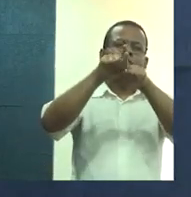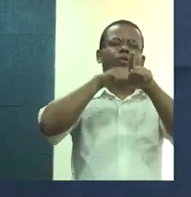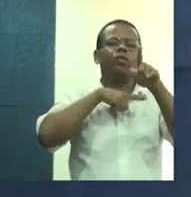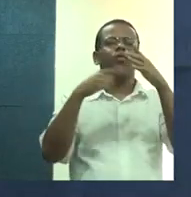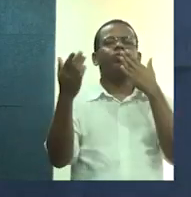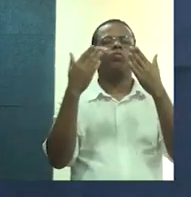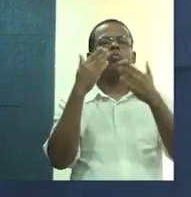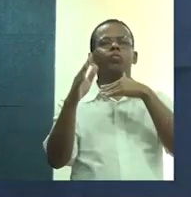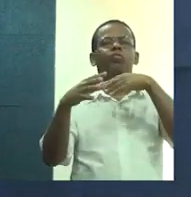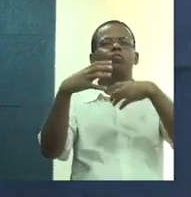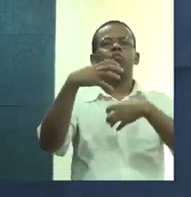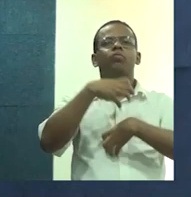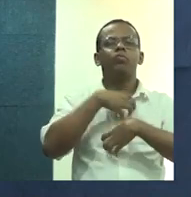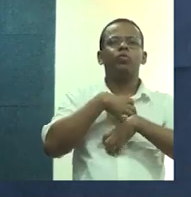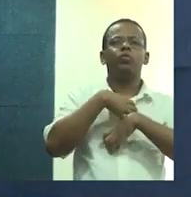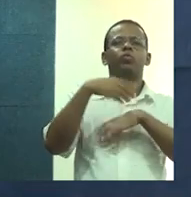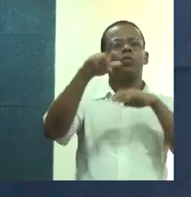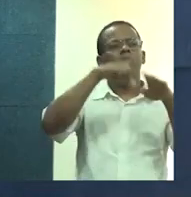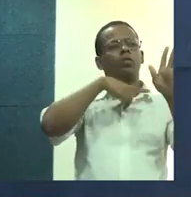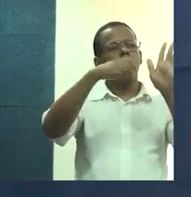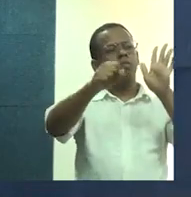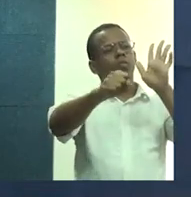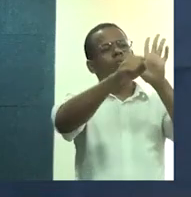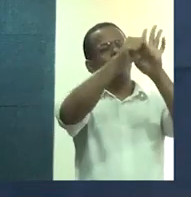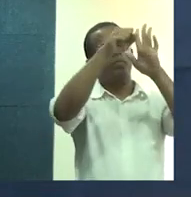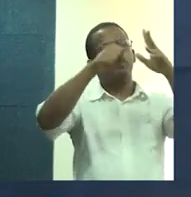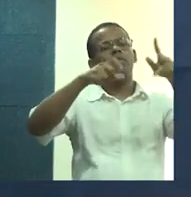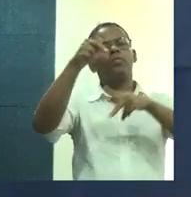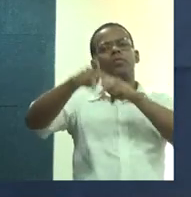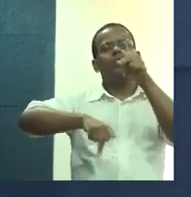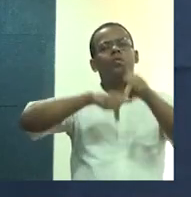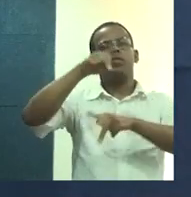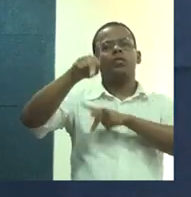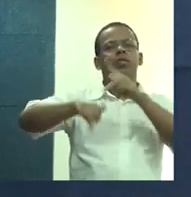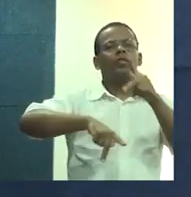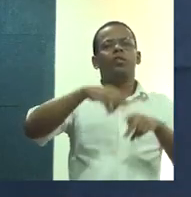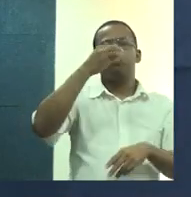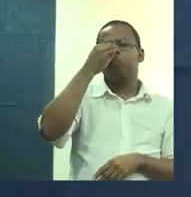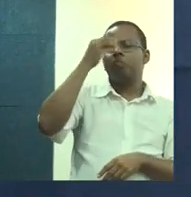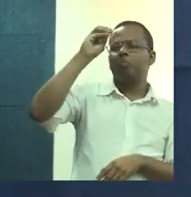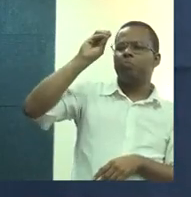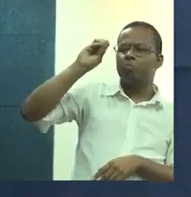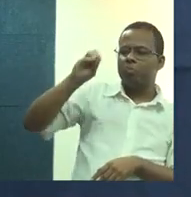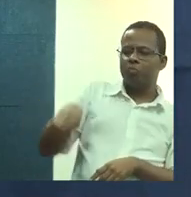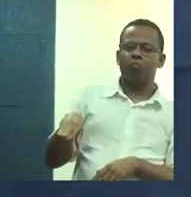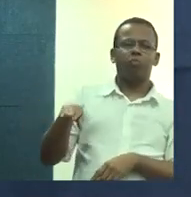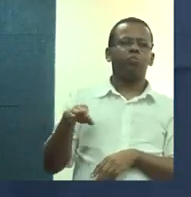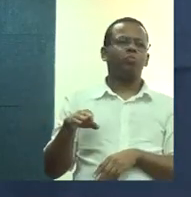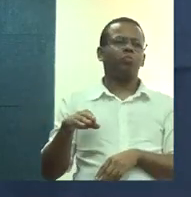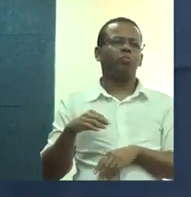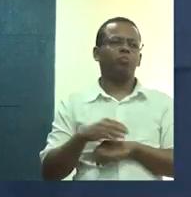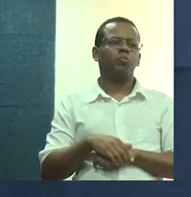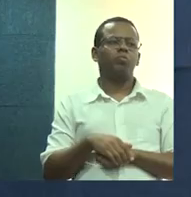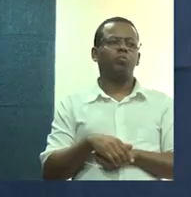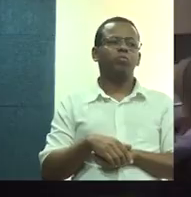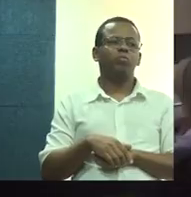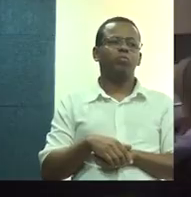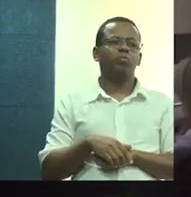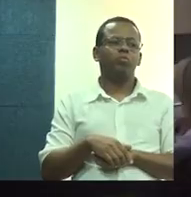propor um diálogo e a construção desse sentido simbólico para essa essa população que foi tão negligenciada então